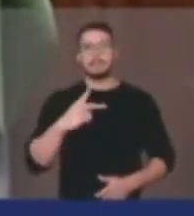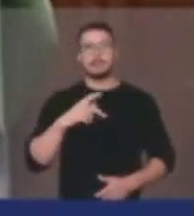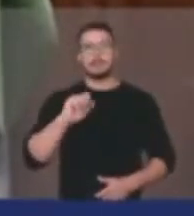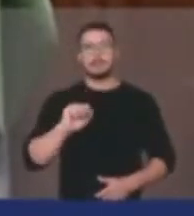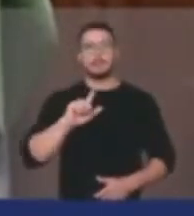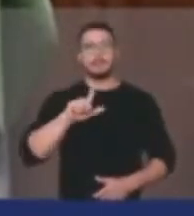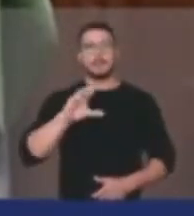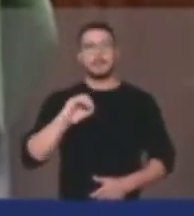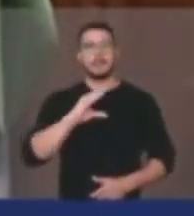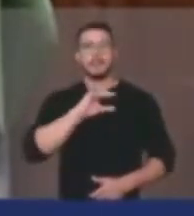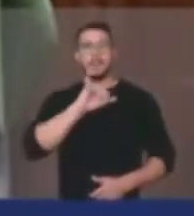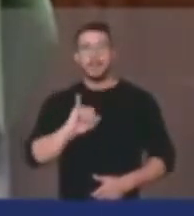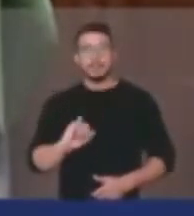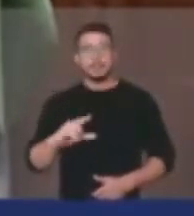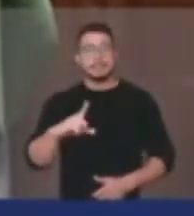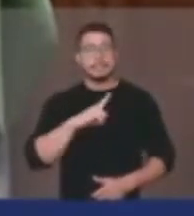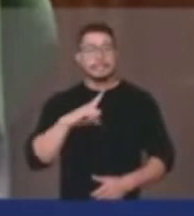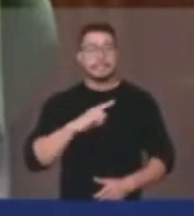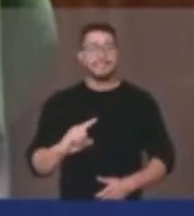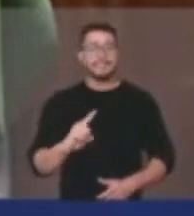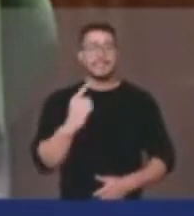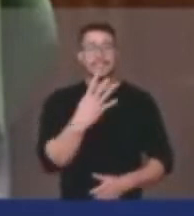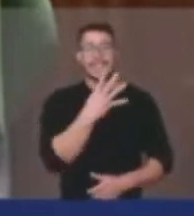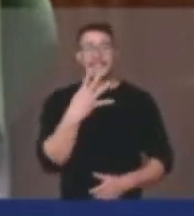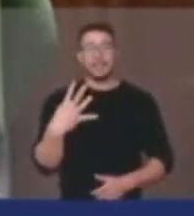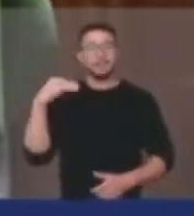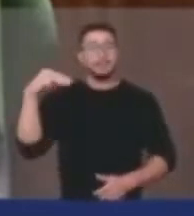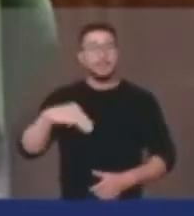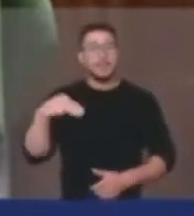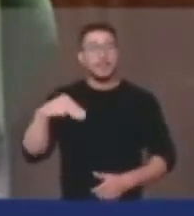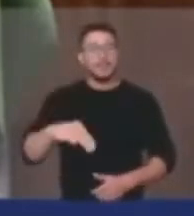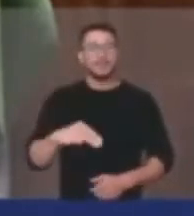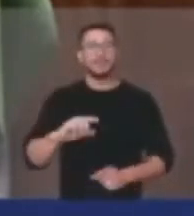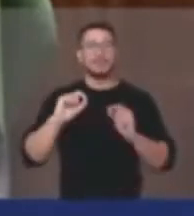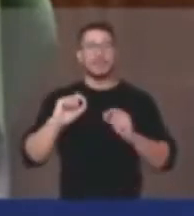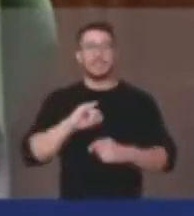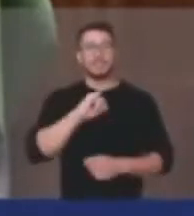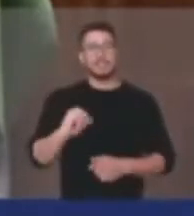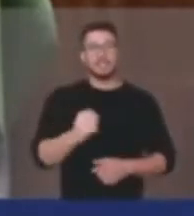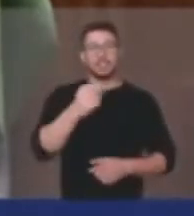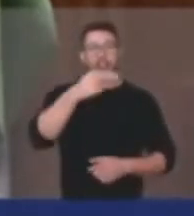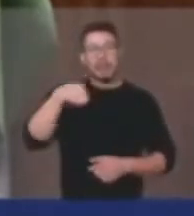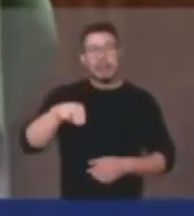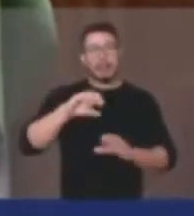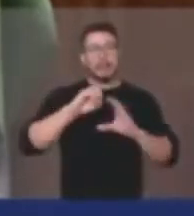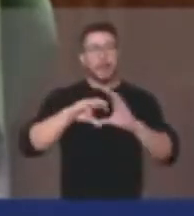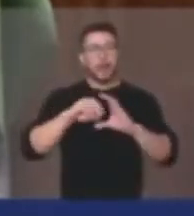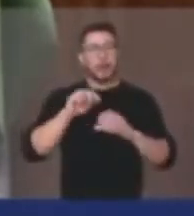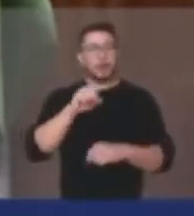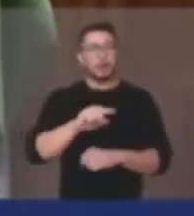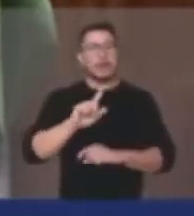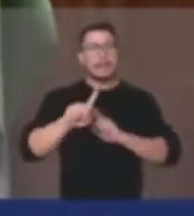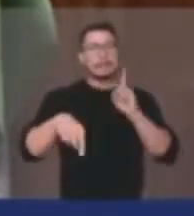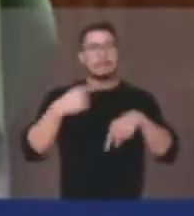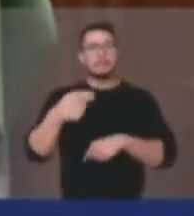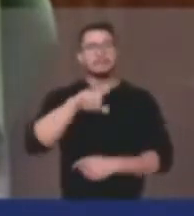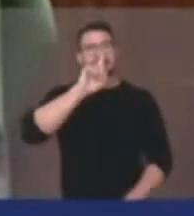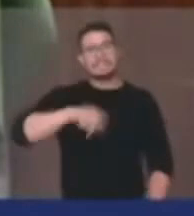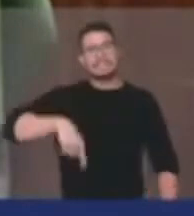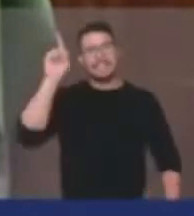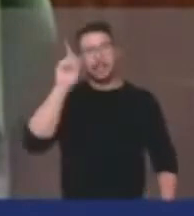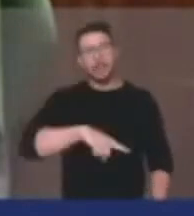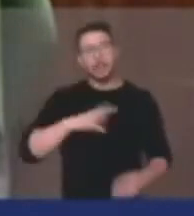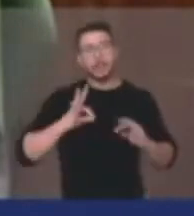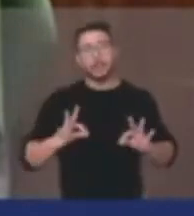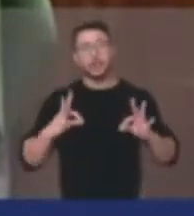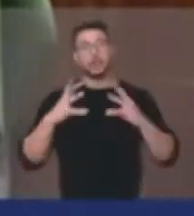Nacional, 14 minutos da última semana, que depois foi anulada, foi colocada no lixo,